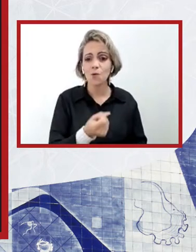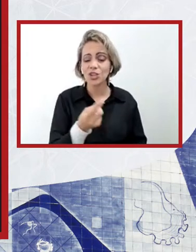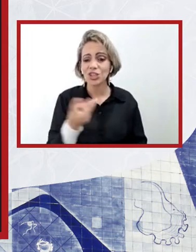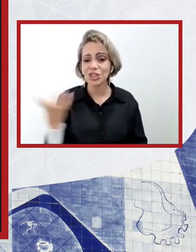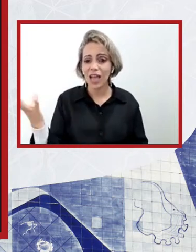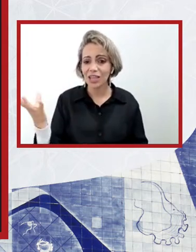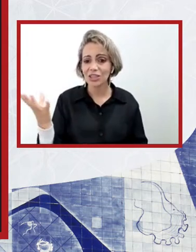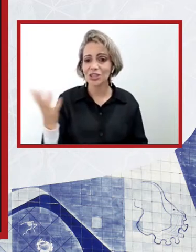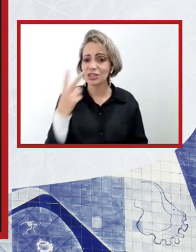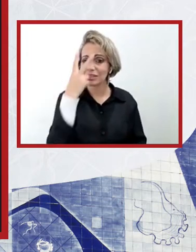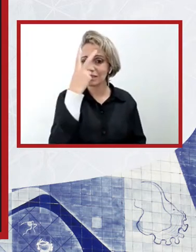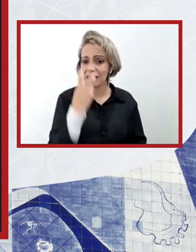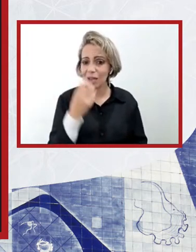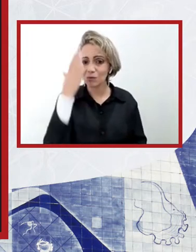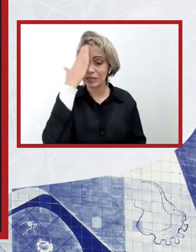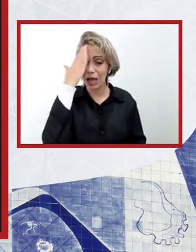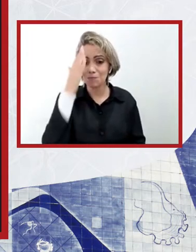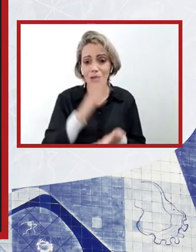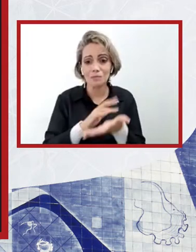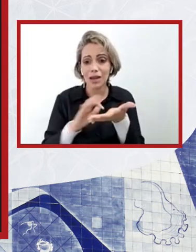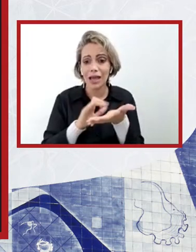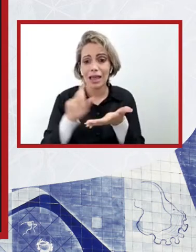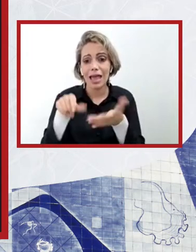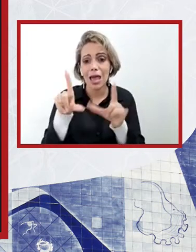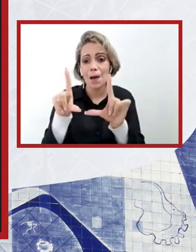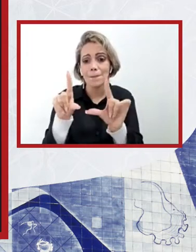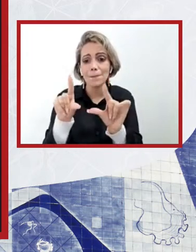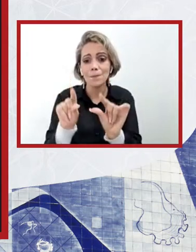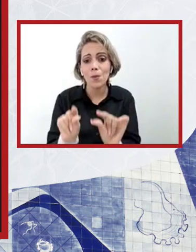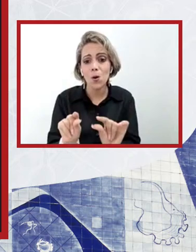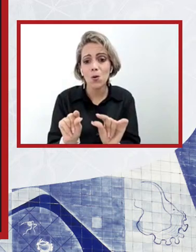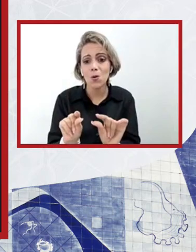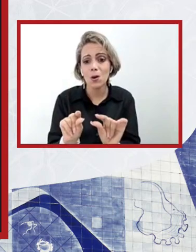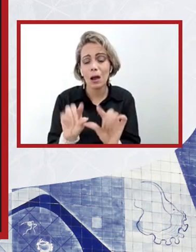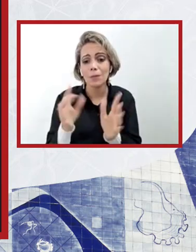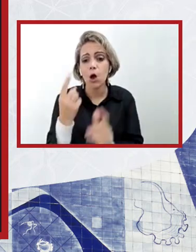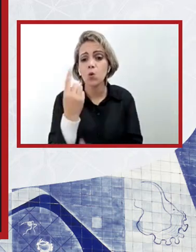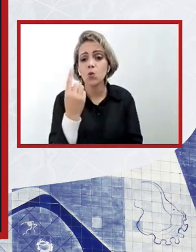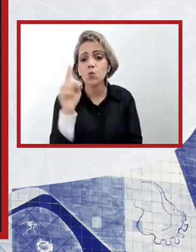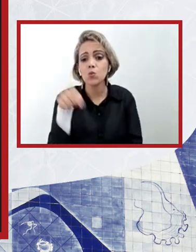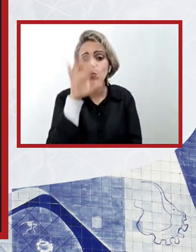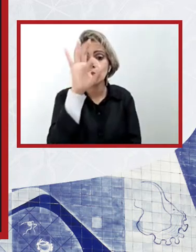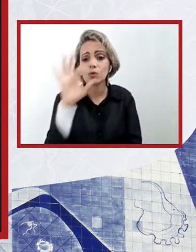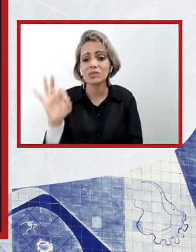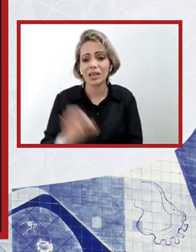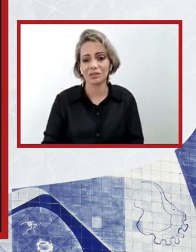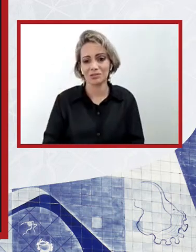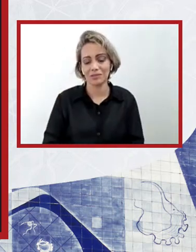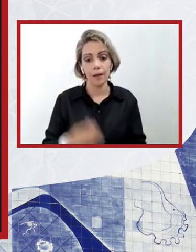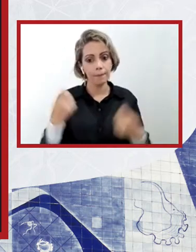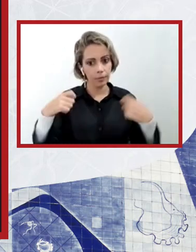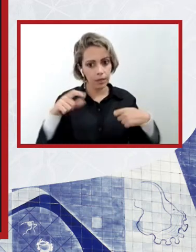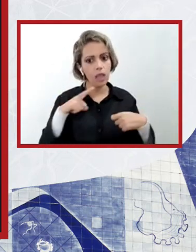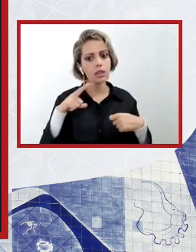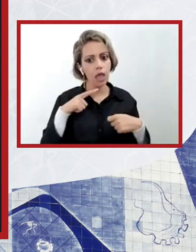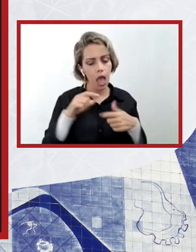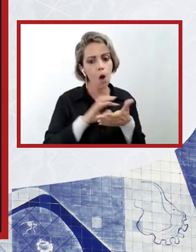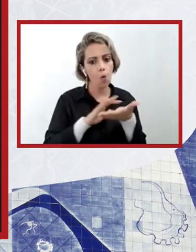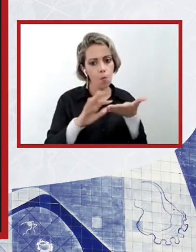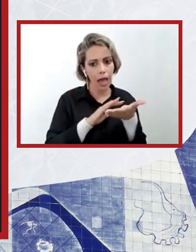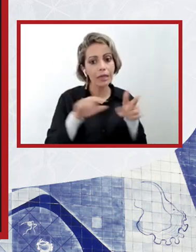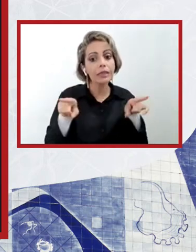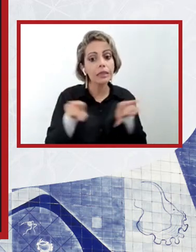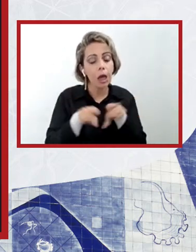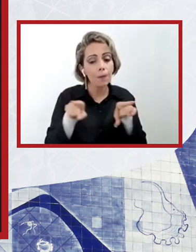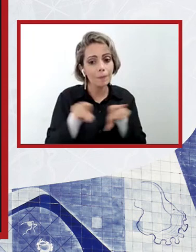tem que ter outras alternativas além do braille. Tem que ter o braille também, se possível, para quem precisa do braille, para quem